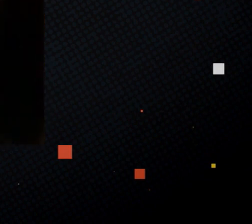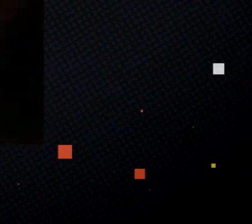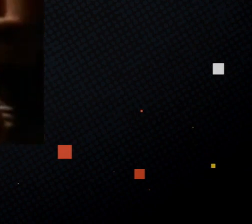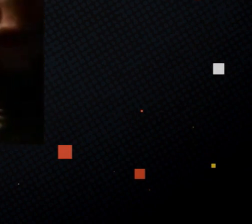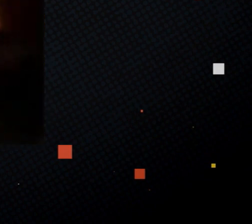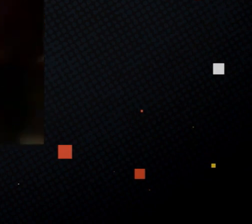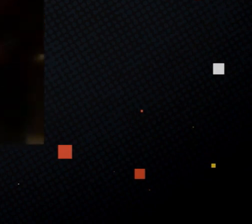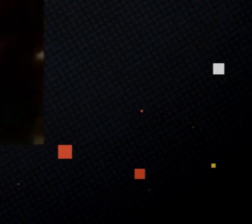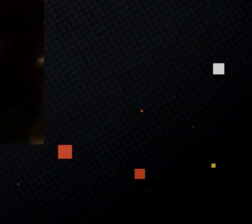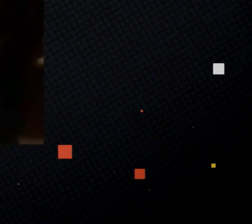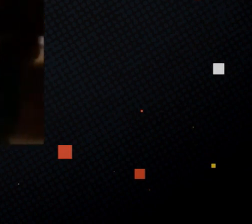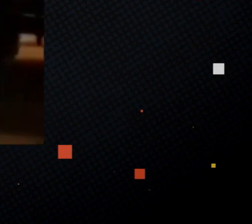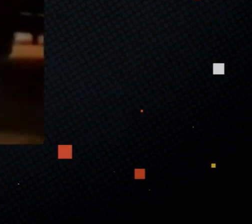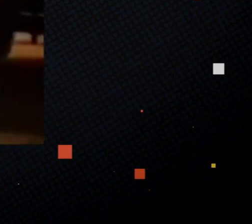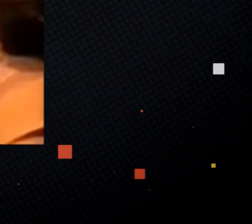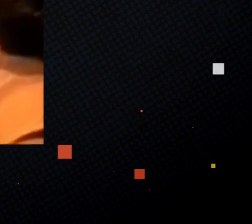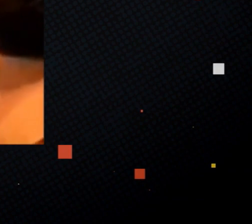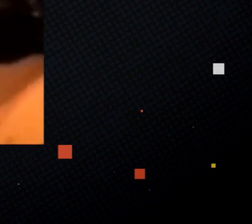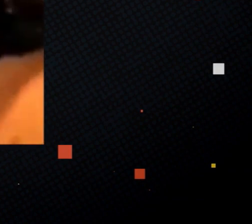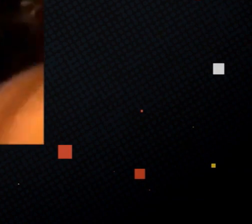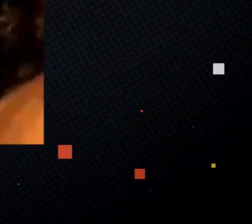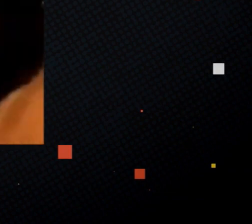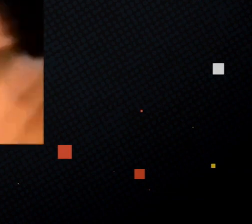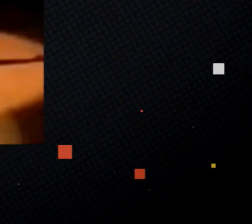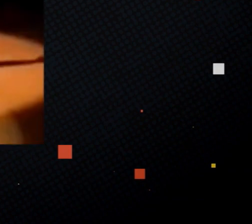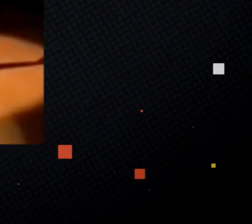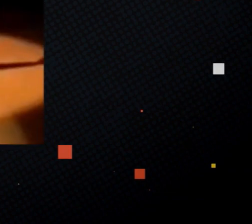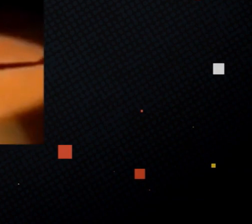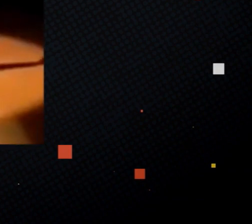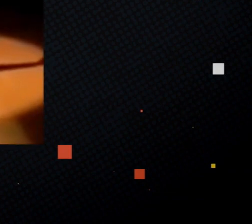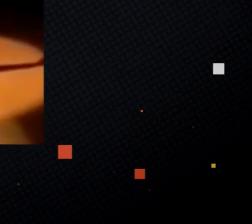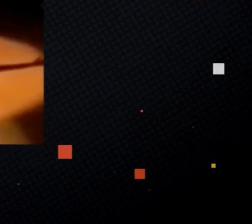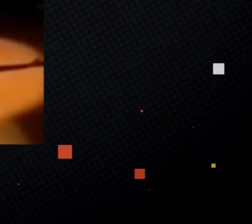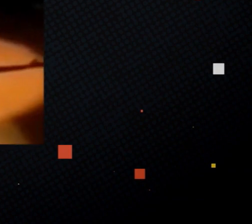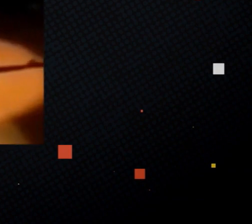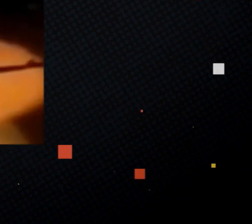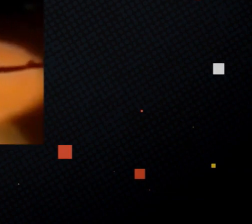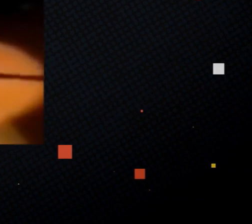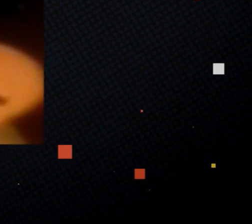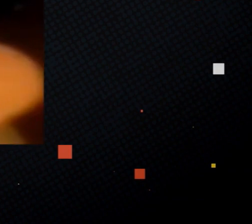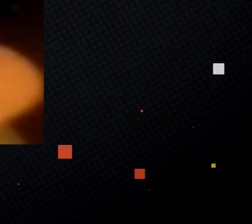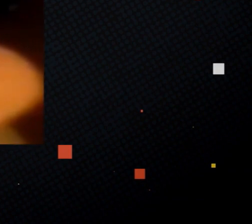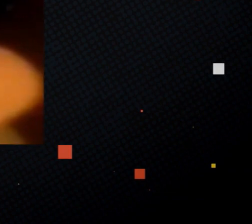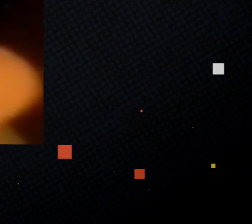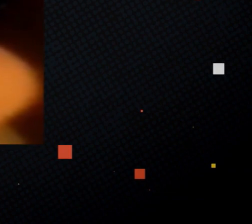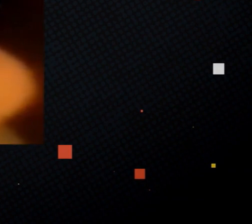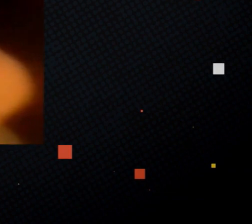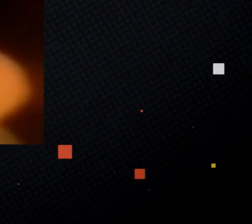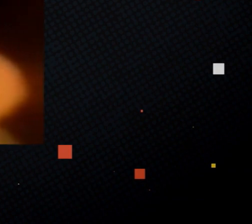Gosto de te ver ao sol, leãozinho, de te ver entrar no mar.